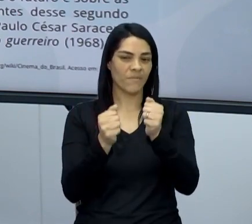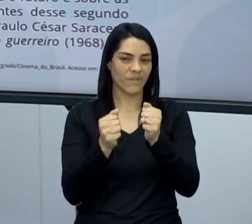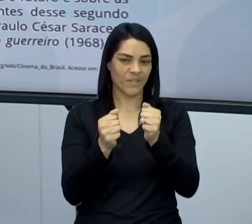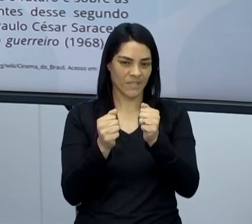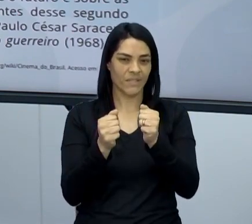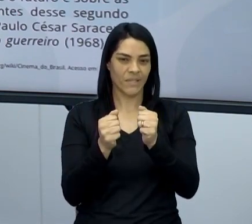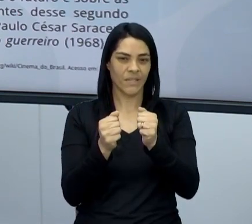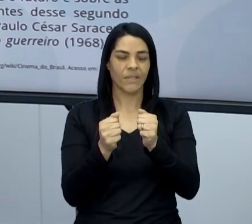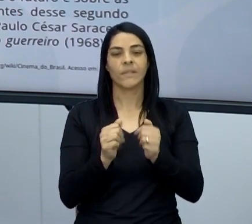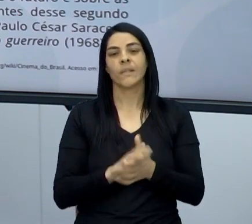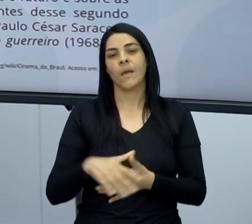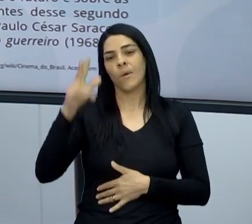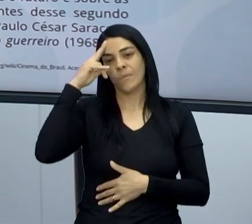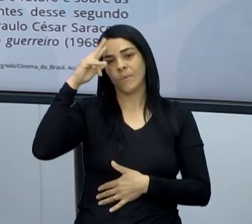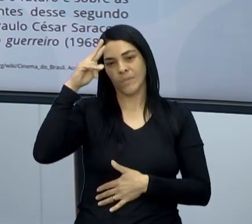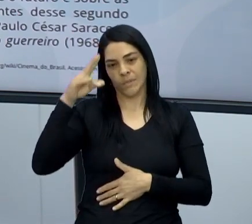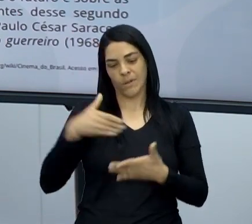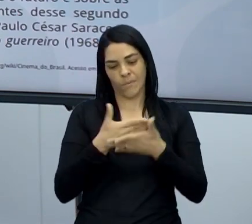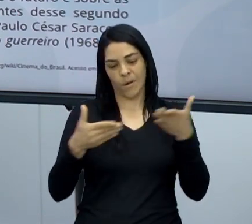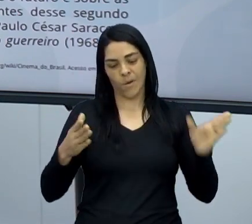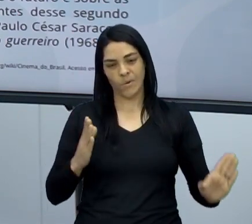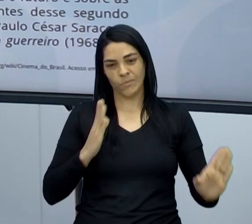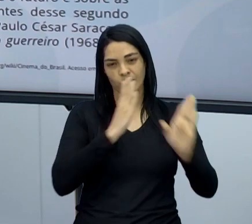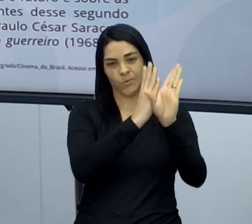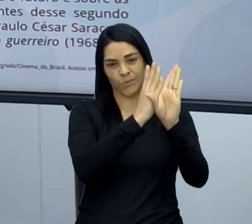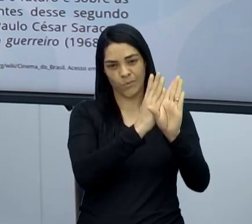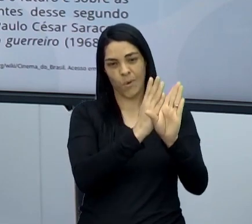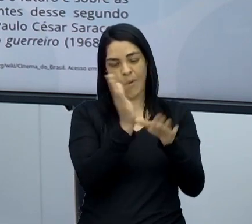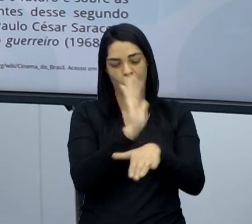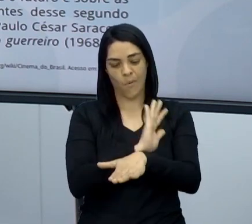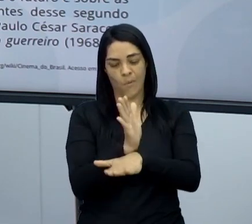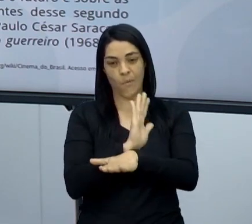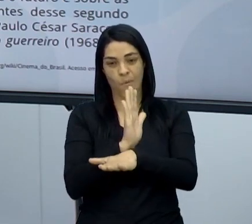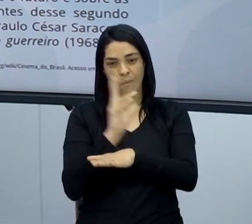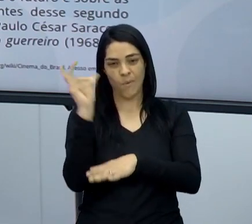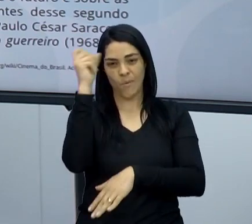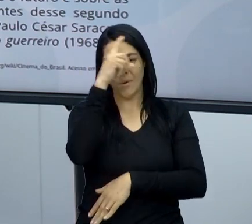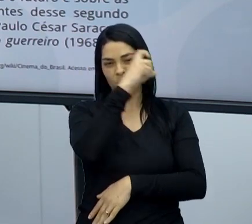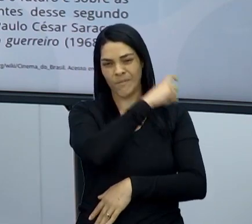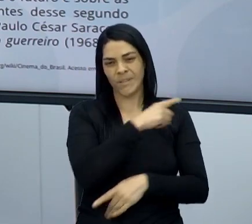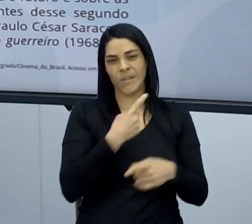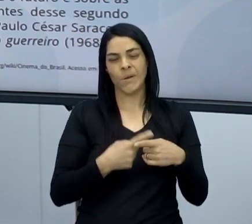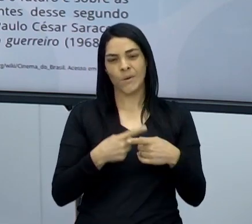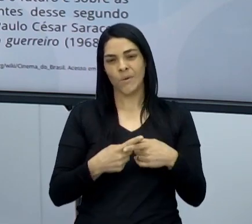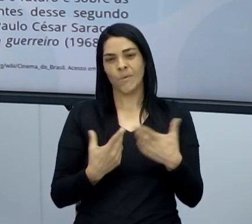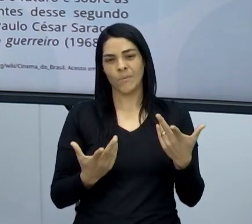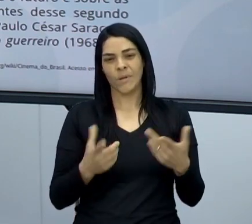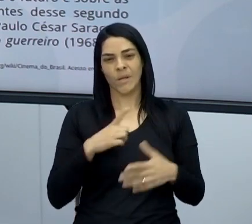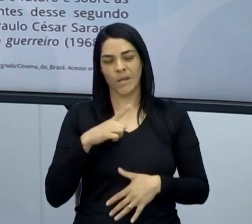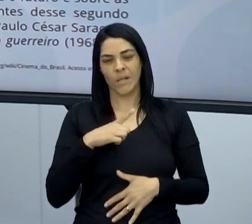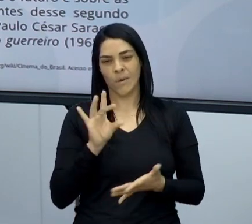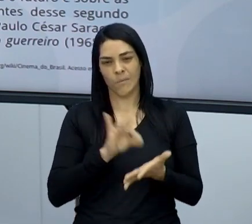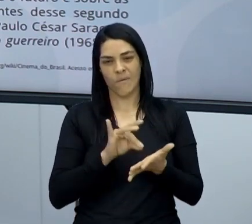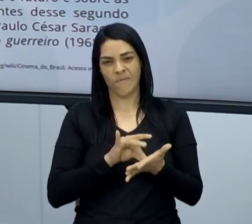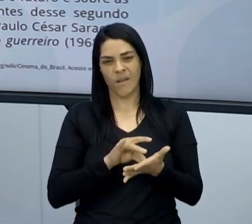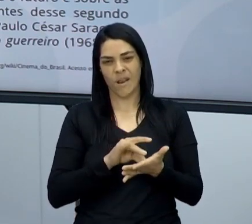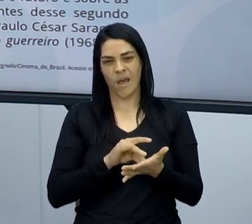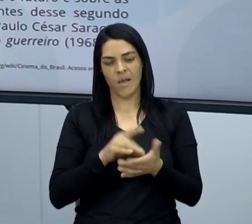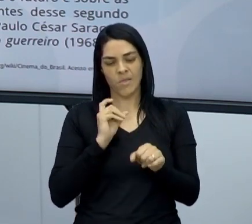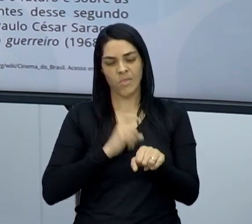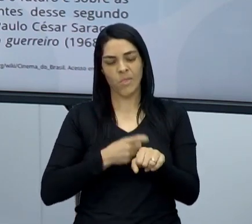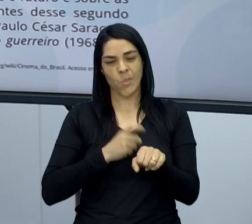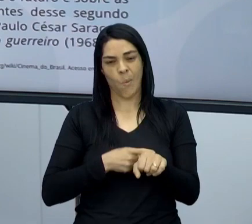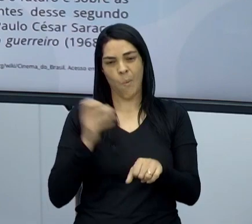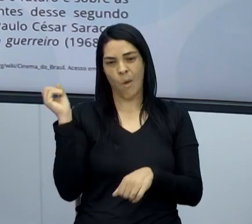uma história a ser descoberta. São filmes que, às vezes, são difíceis, porque tratam de uma realidade dura e deixaram marcas